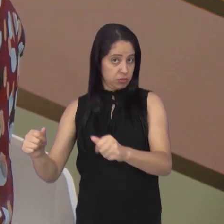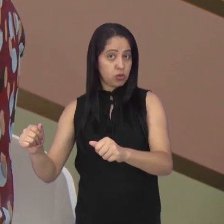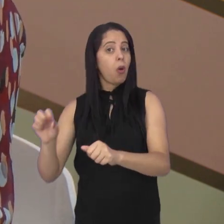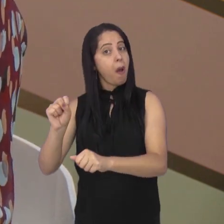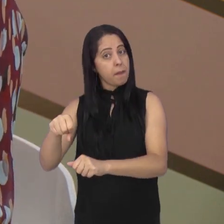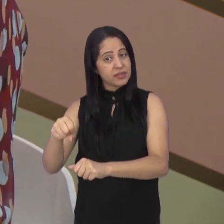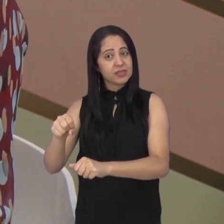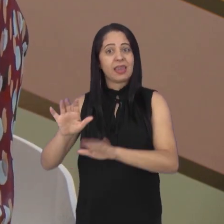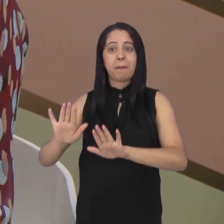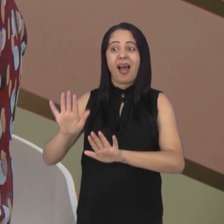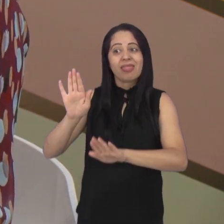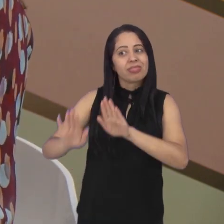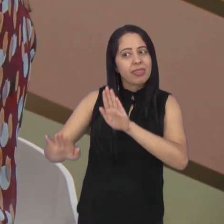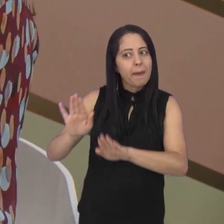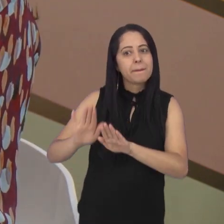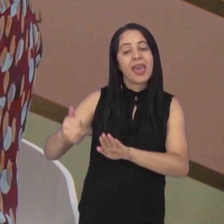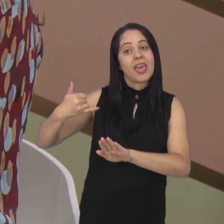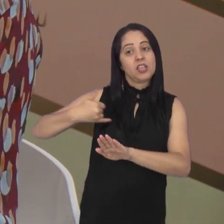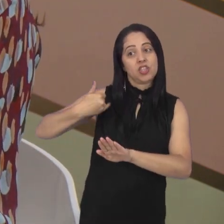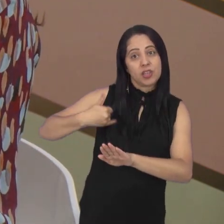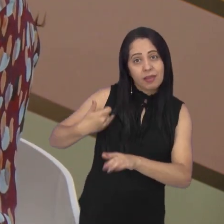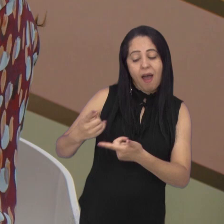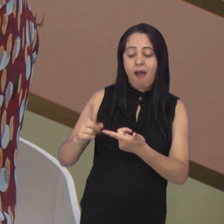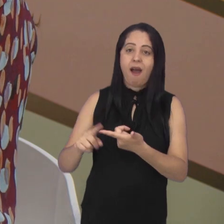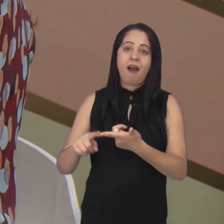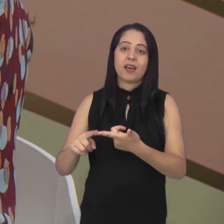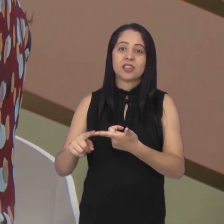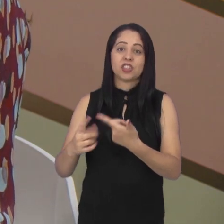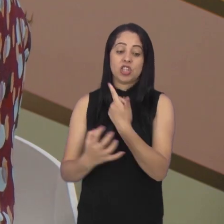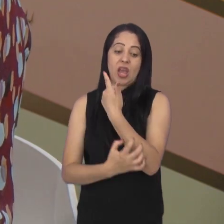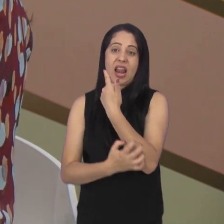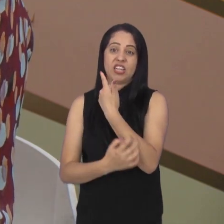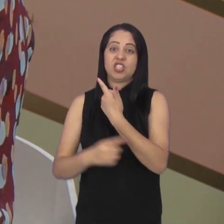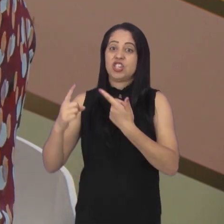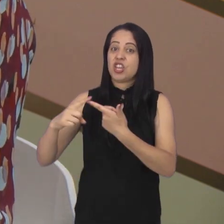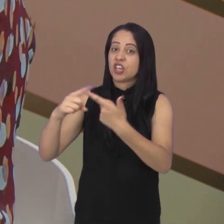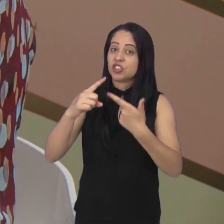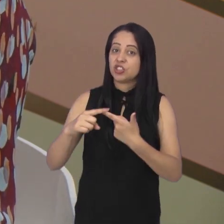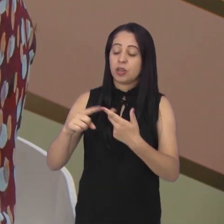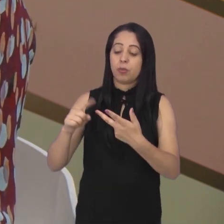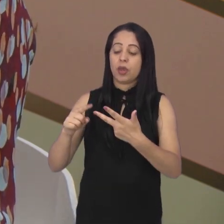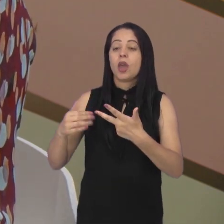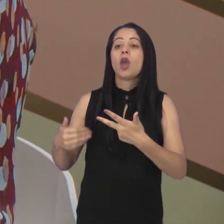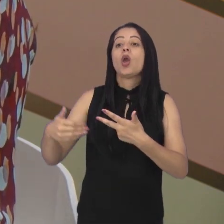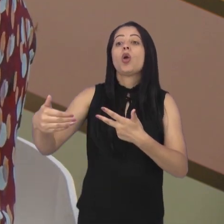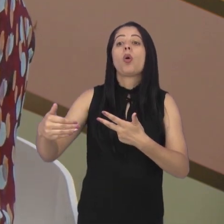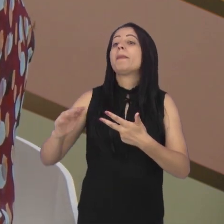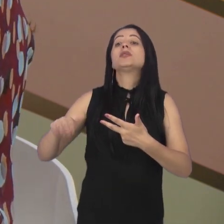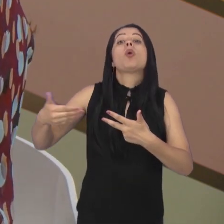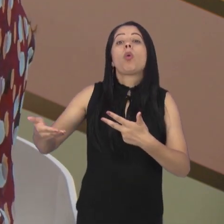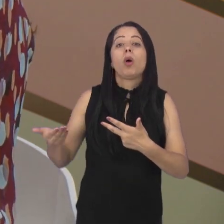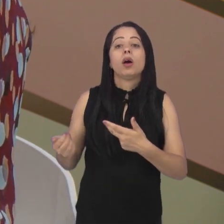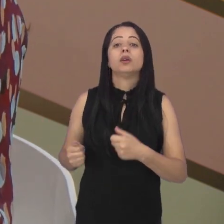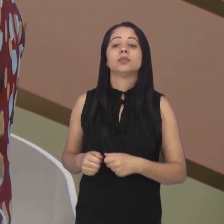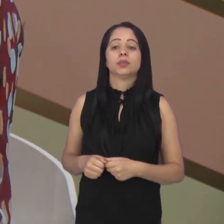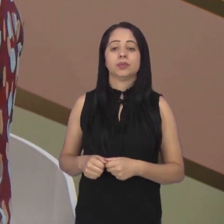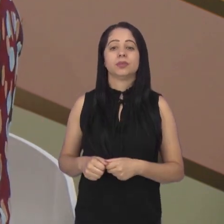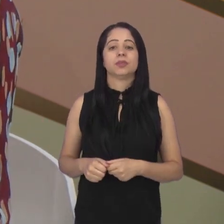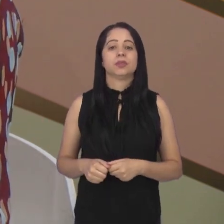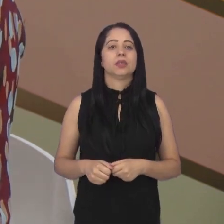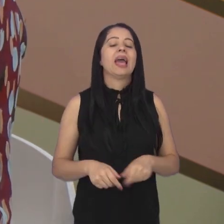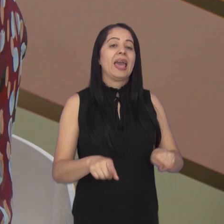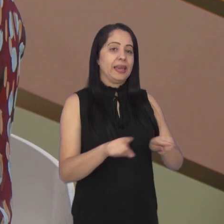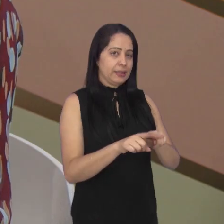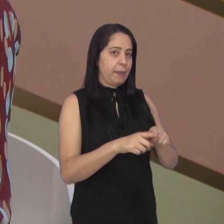memória ali. Então depende muito assim, qual é a idade, qual é a alergia e quando que ela começou a manifestação. E muito o ambiente do paciente